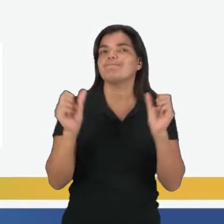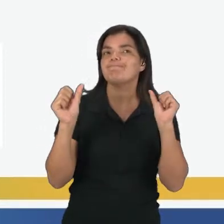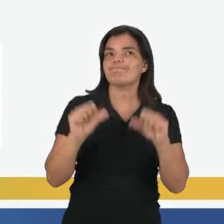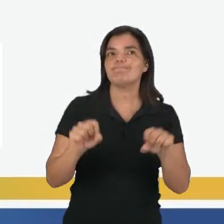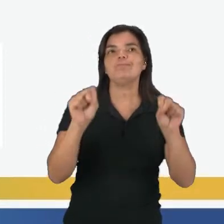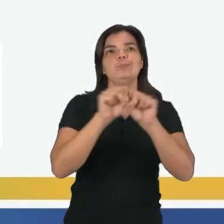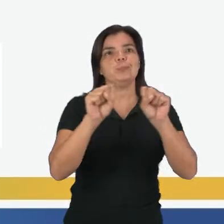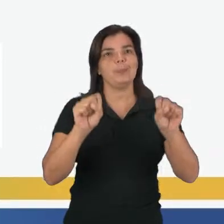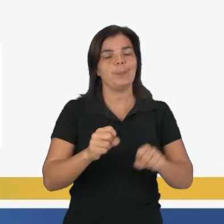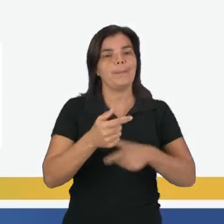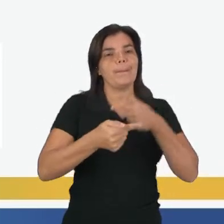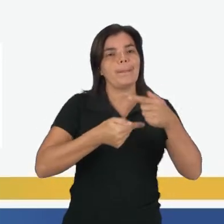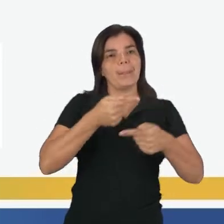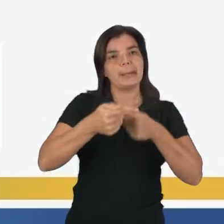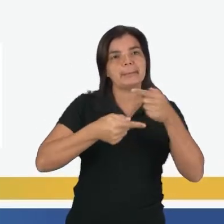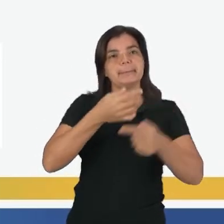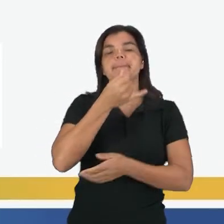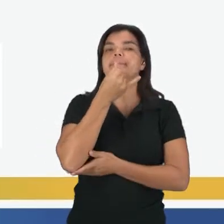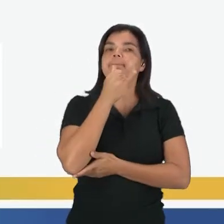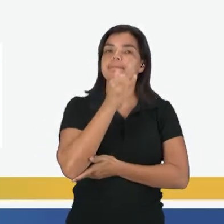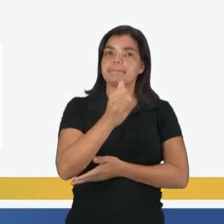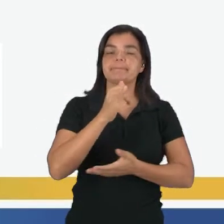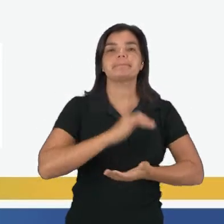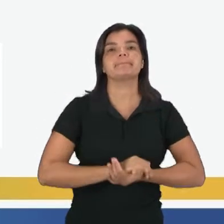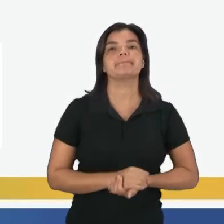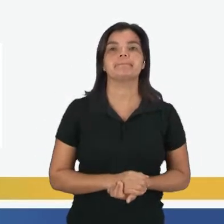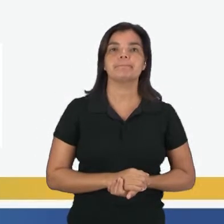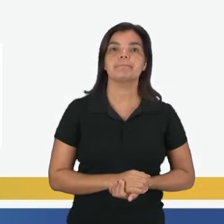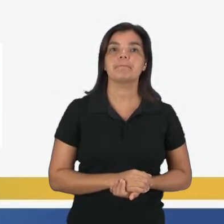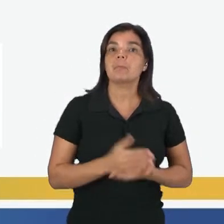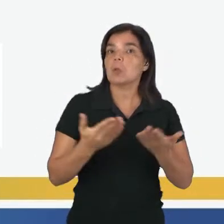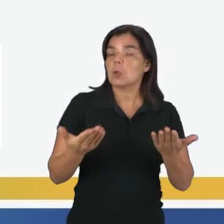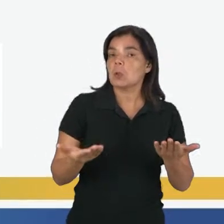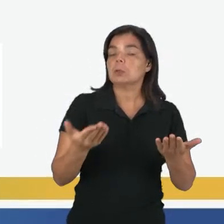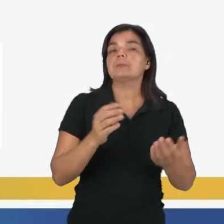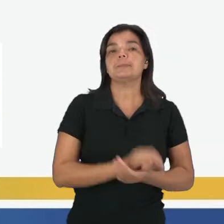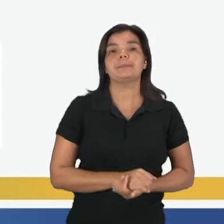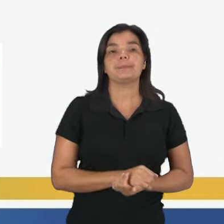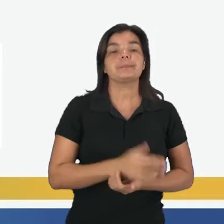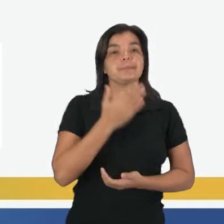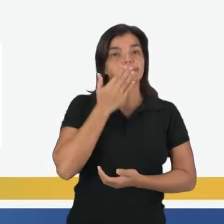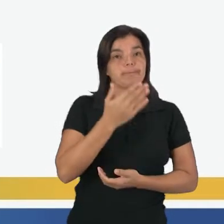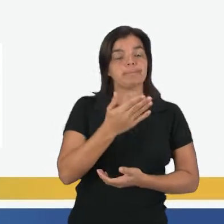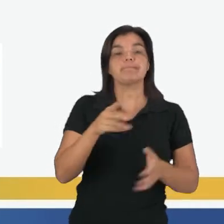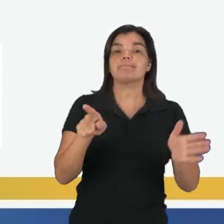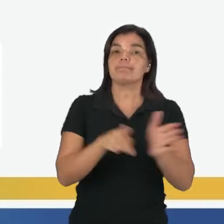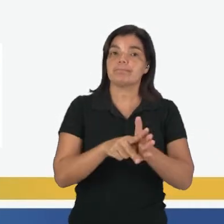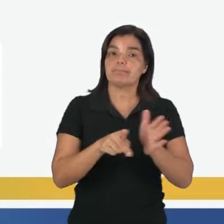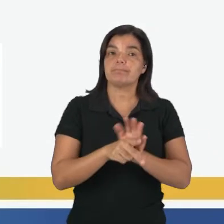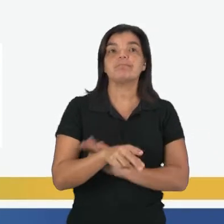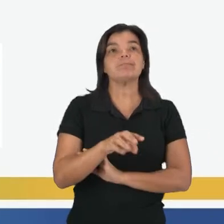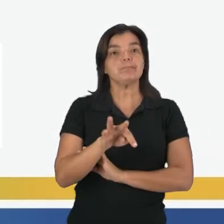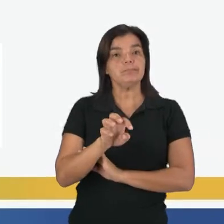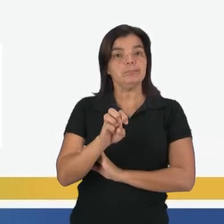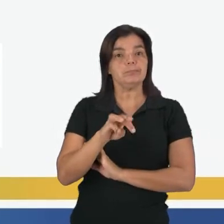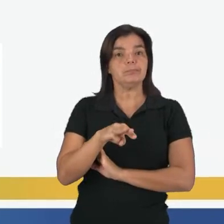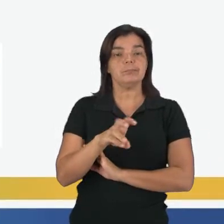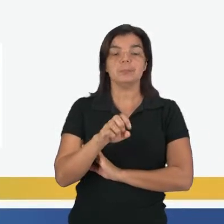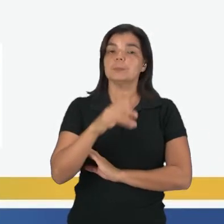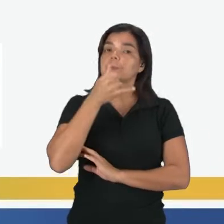principal desvantagem desse sistema de geração de energia. Então esse tipo de termoelétrica,